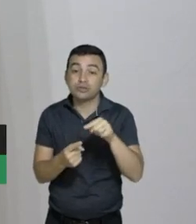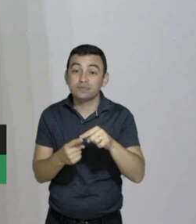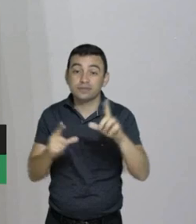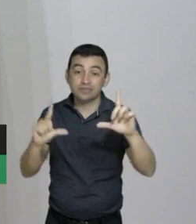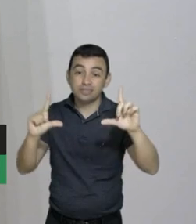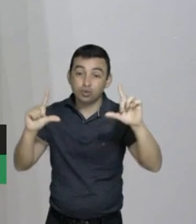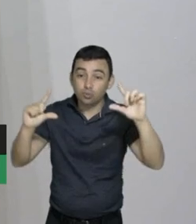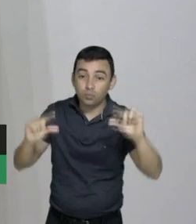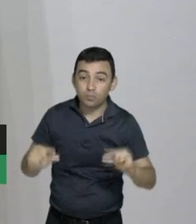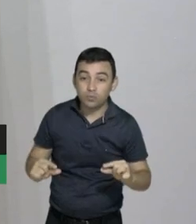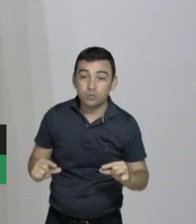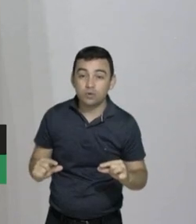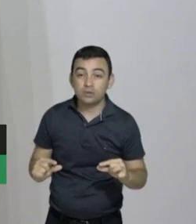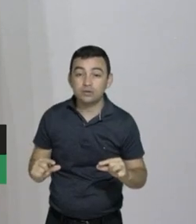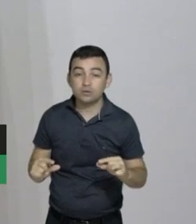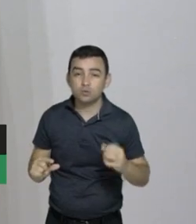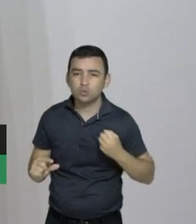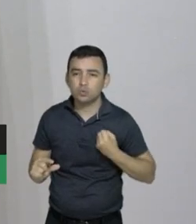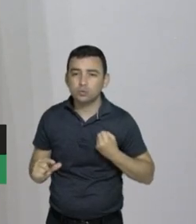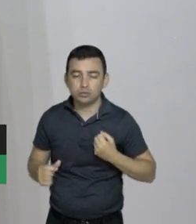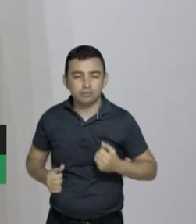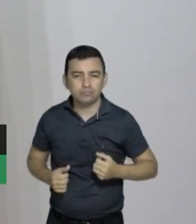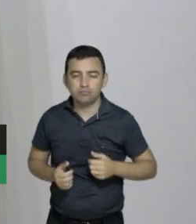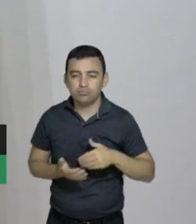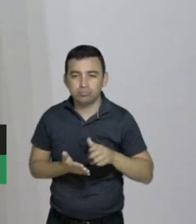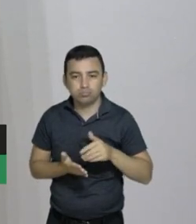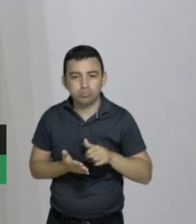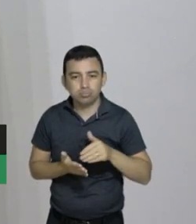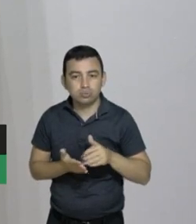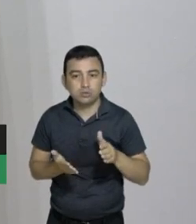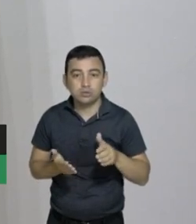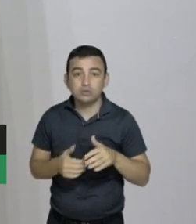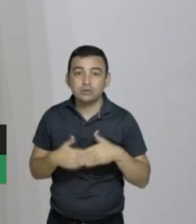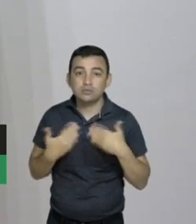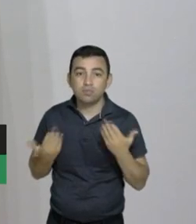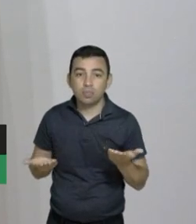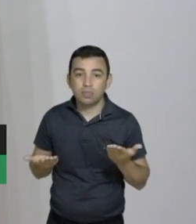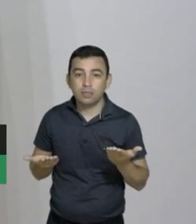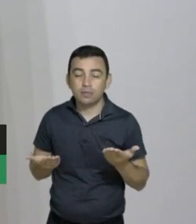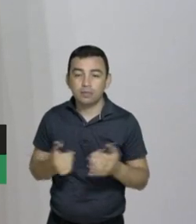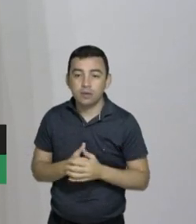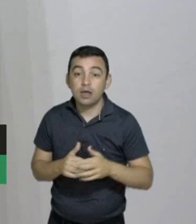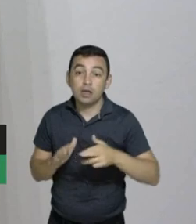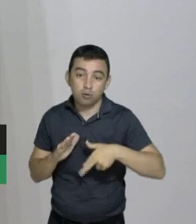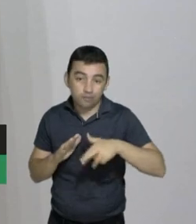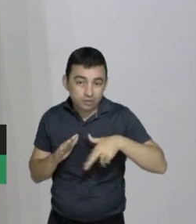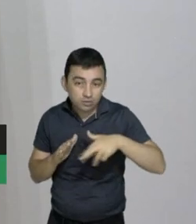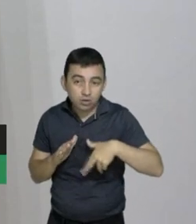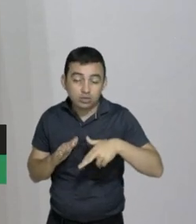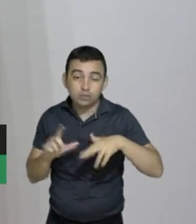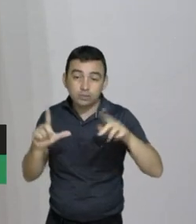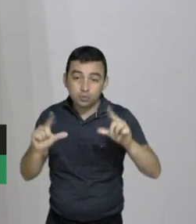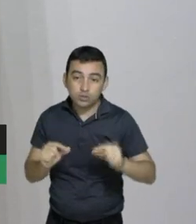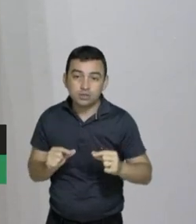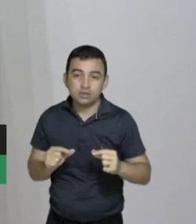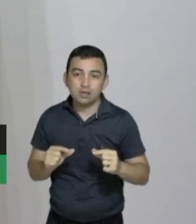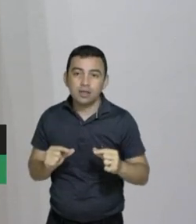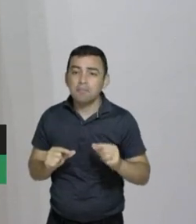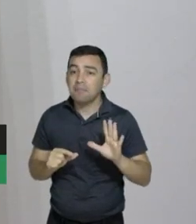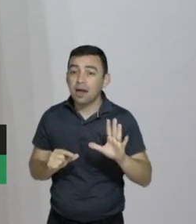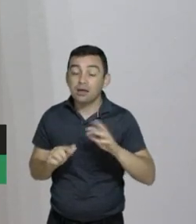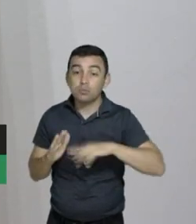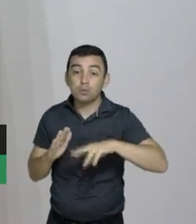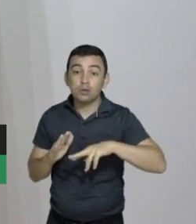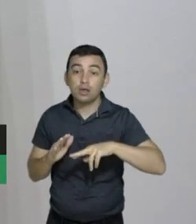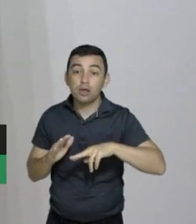o número de demissões e incrivelmente de reprovações incrivelmente o número de reprovações